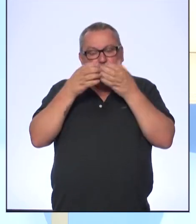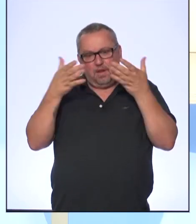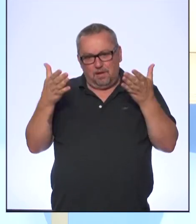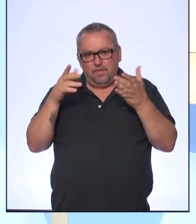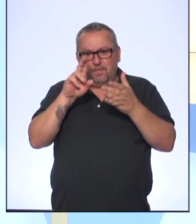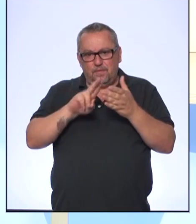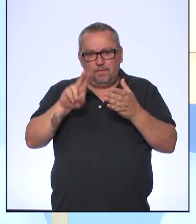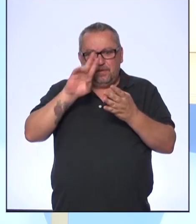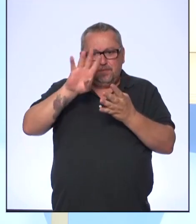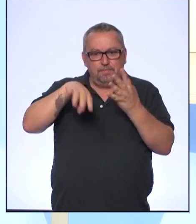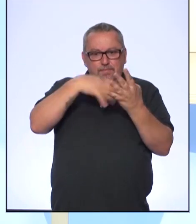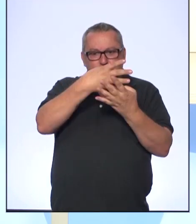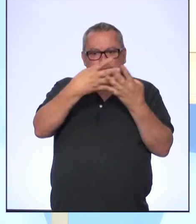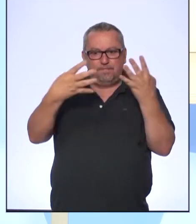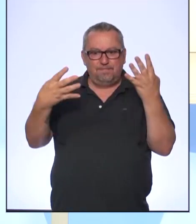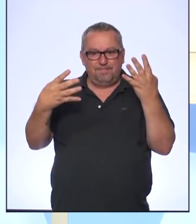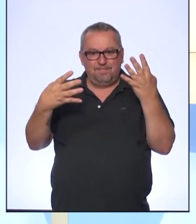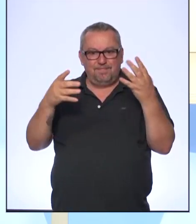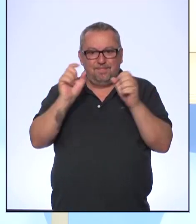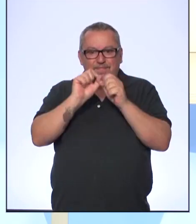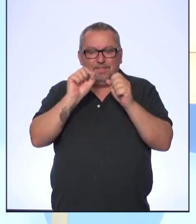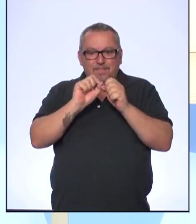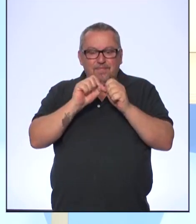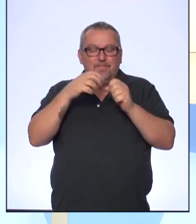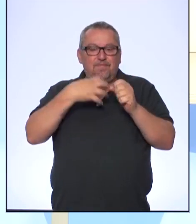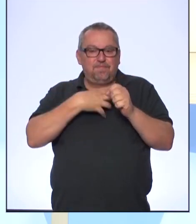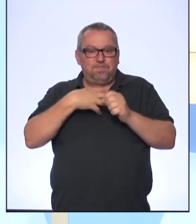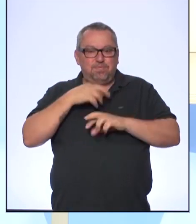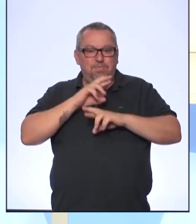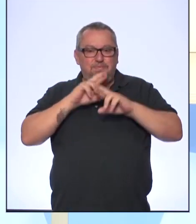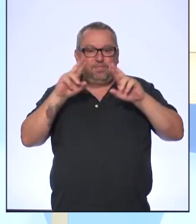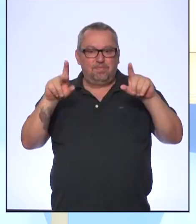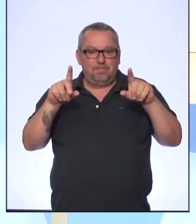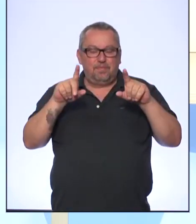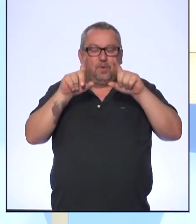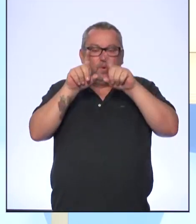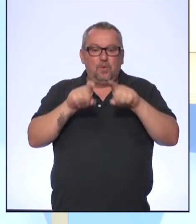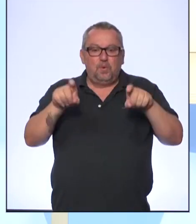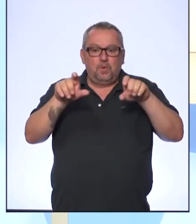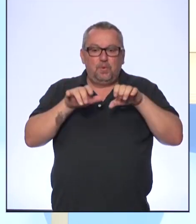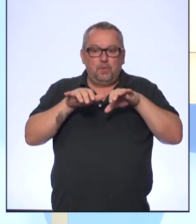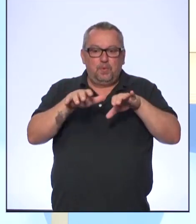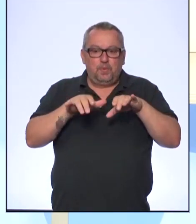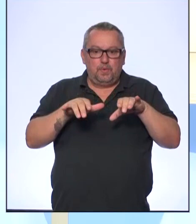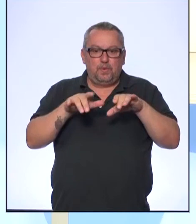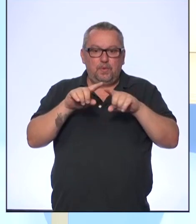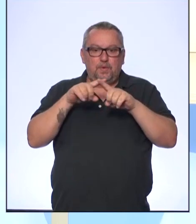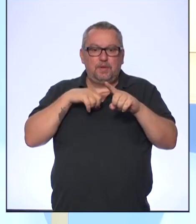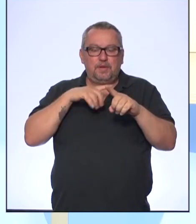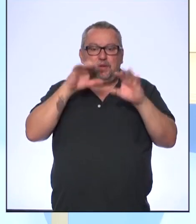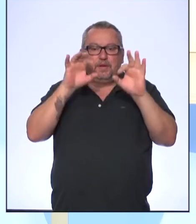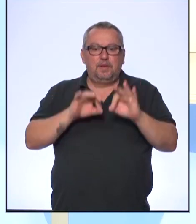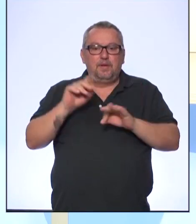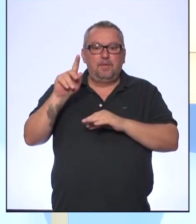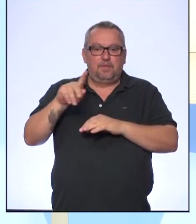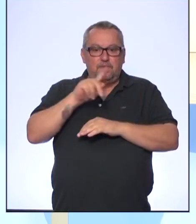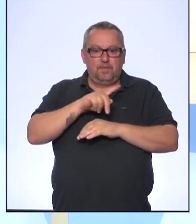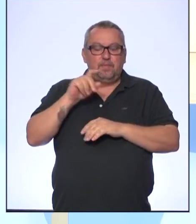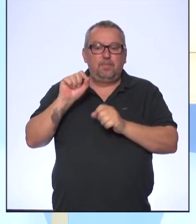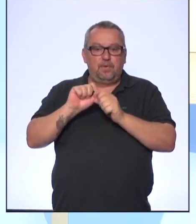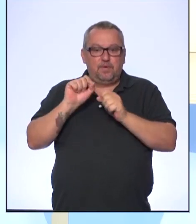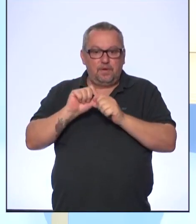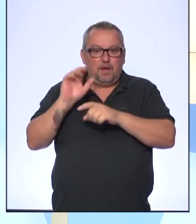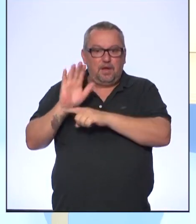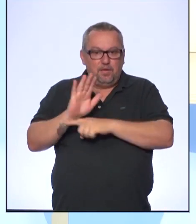uma planilha eletrônica, né, uma formatação eletrônica. Se vocês não tiverem computador nem nada, você tem certeza que seu professor pode